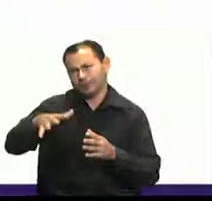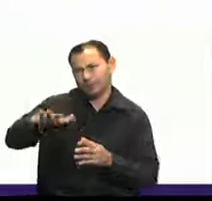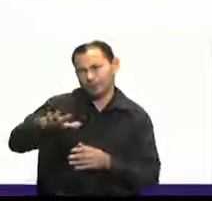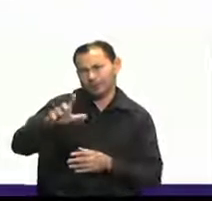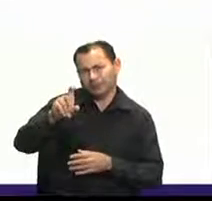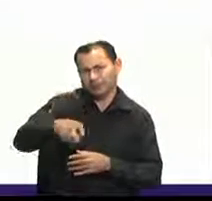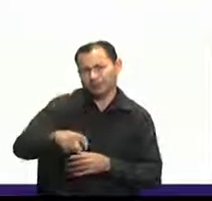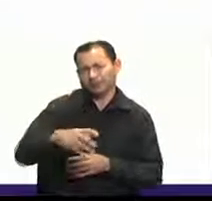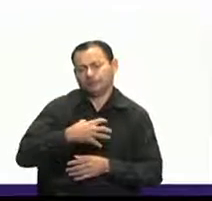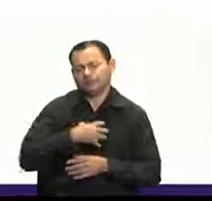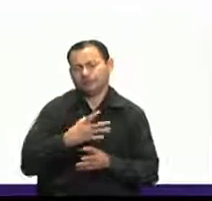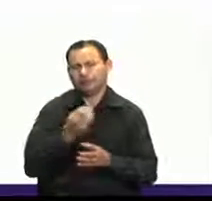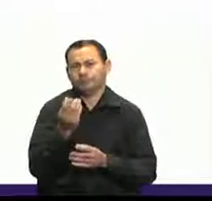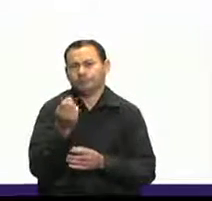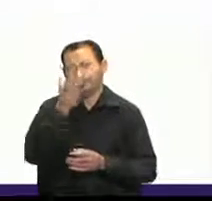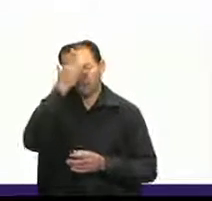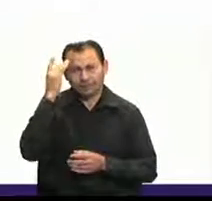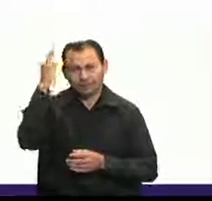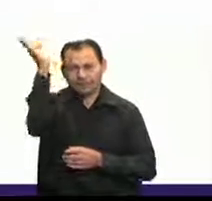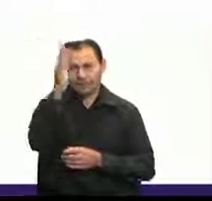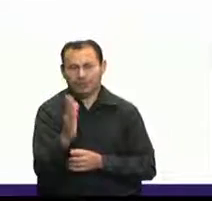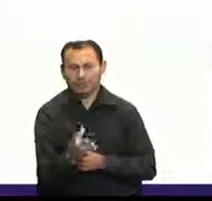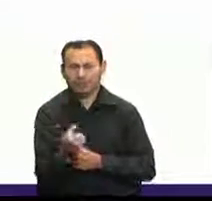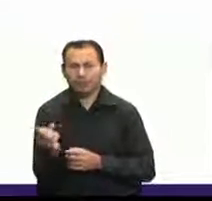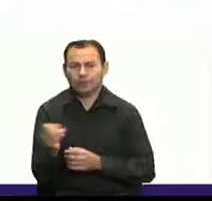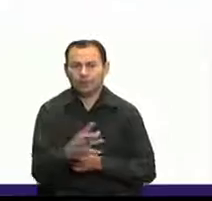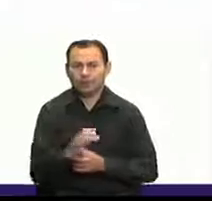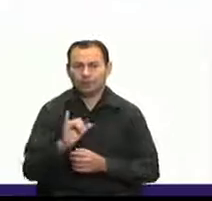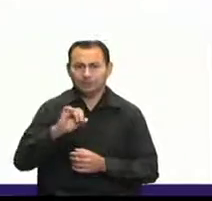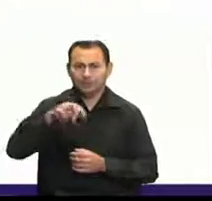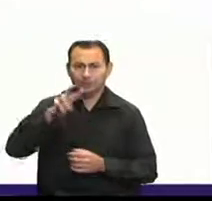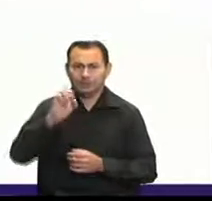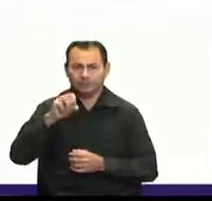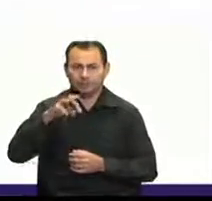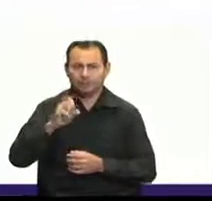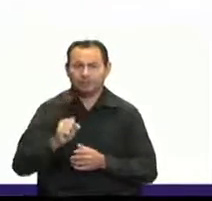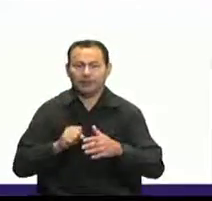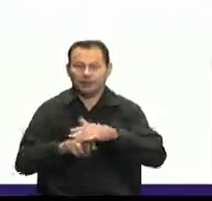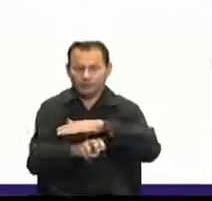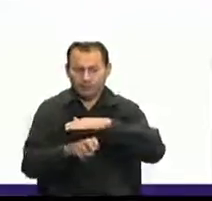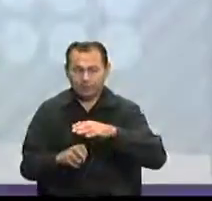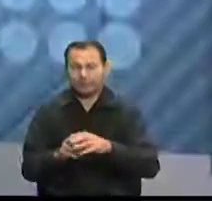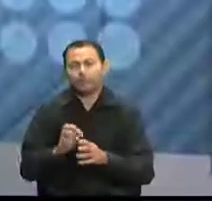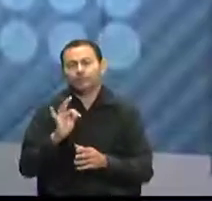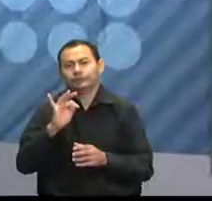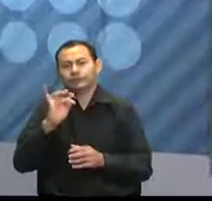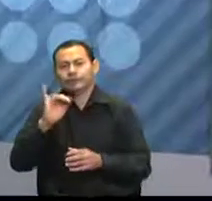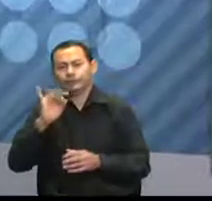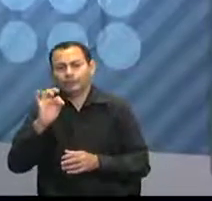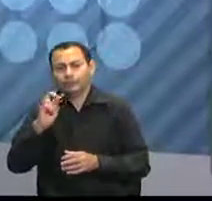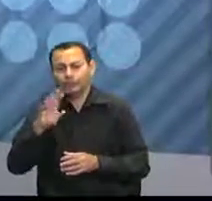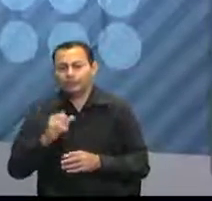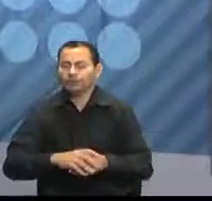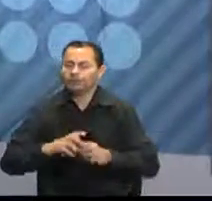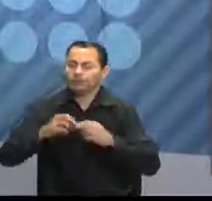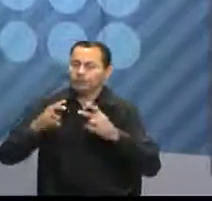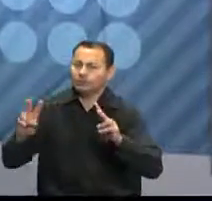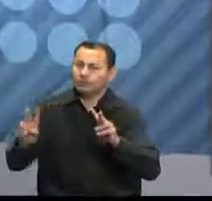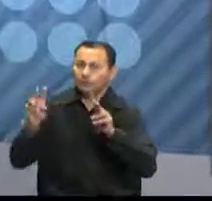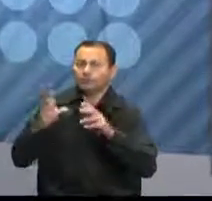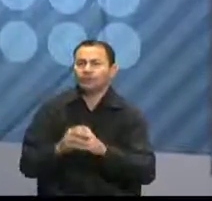seja a situação de muitos brasileiros que buscam novos investimentos investir em ações títulos em túnis